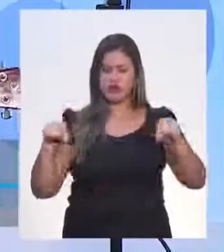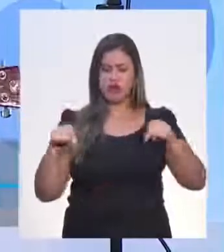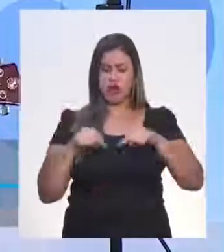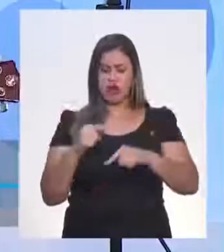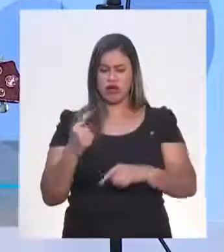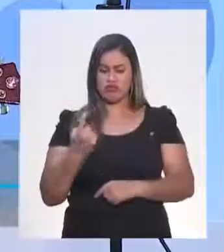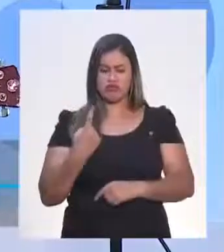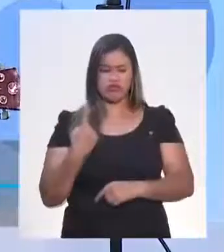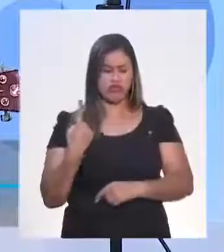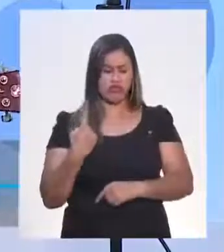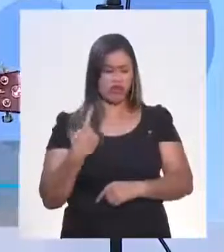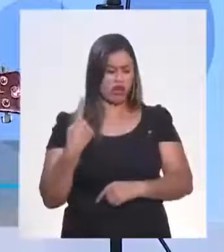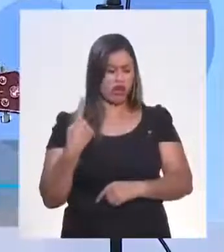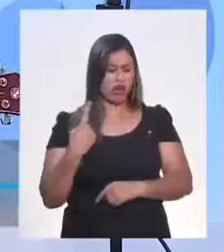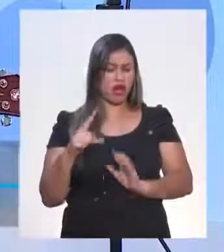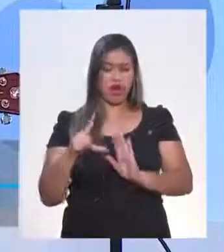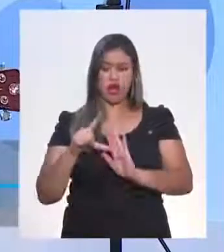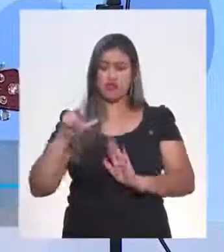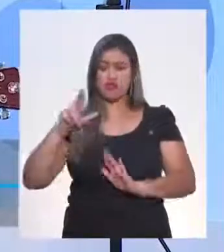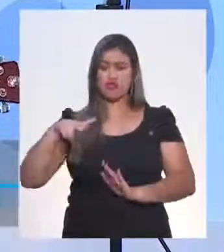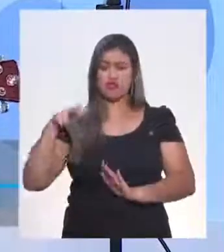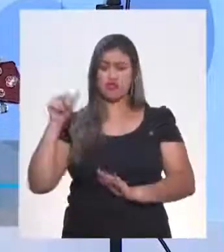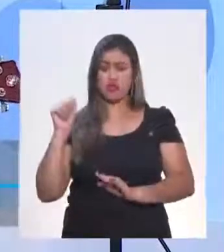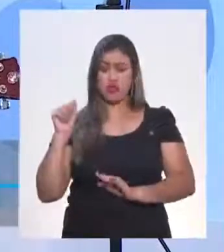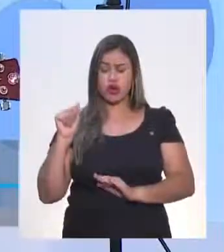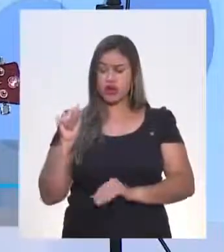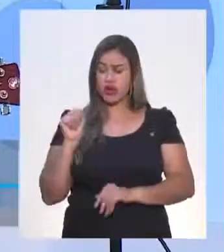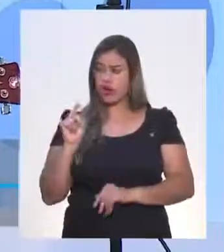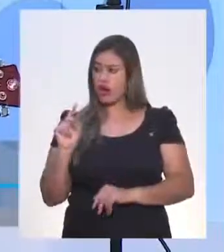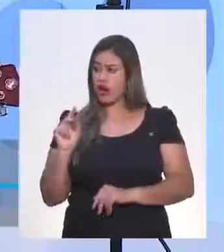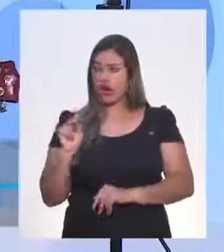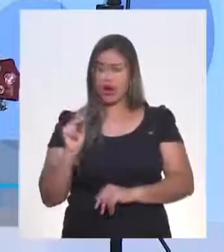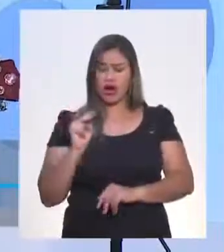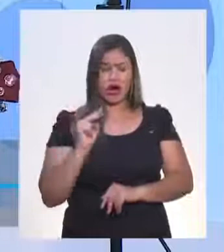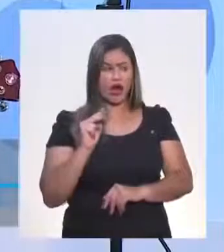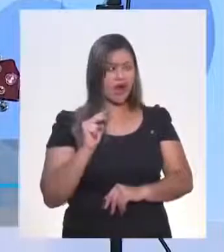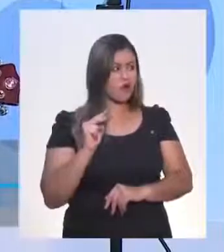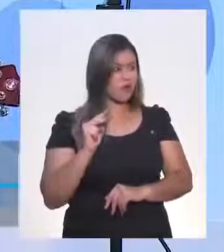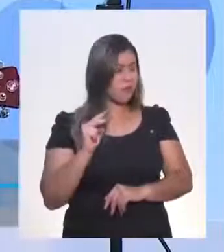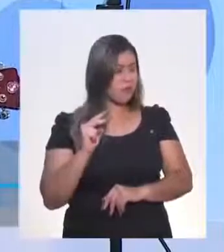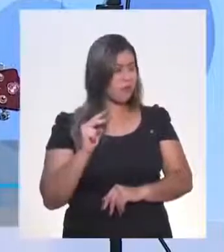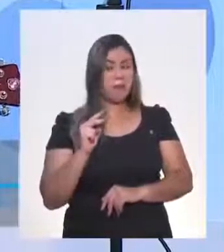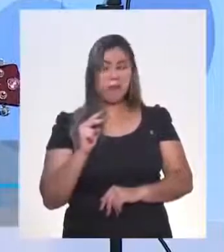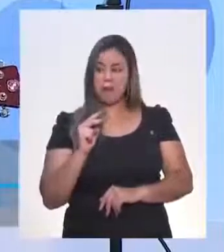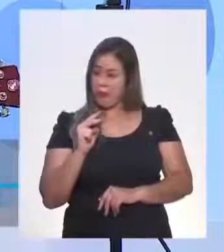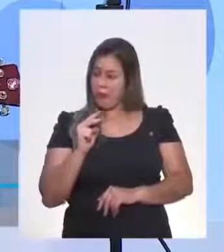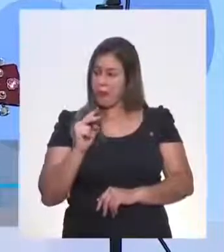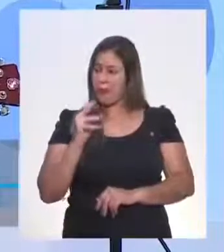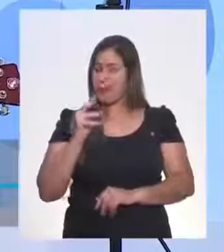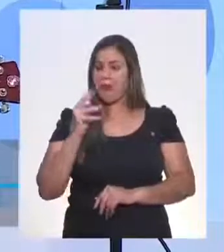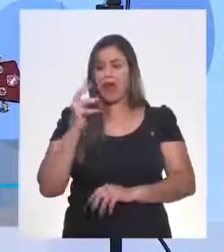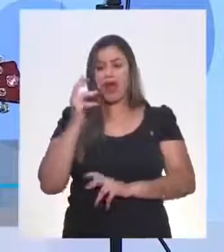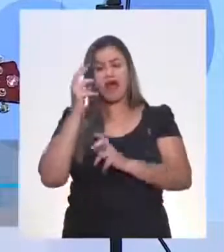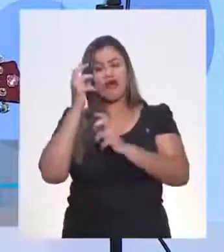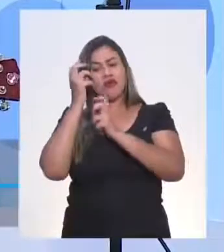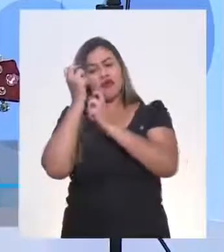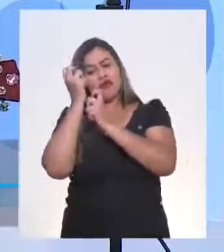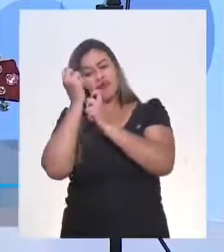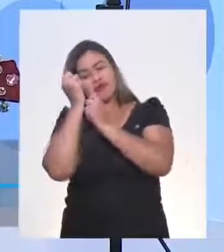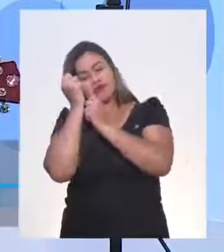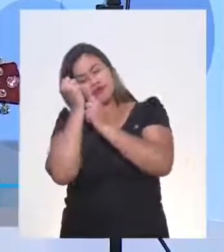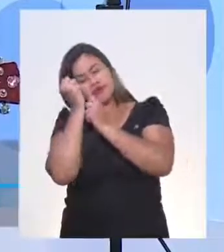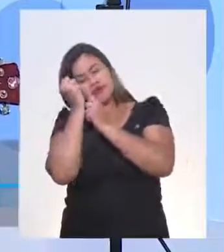isso basicamente eu nunca tinha acontecido e aí eu fui dormir a primeira vez sozinho